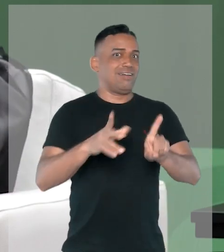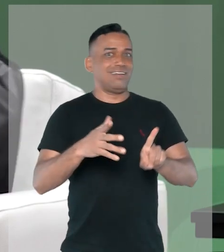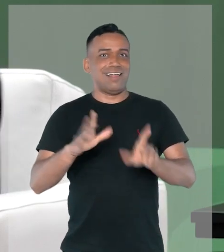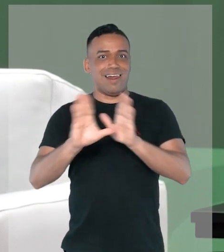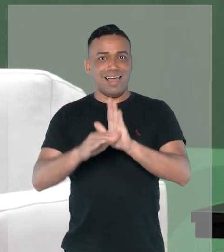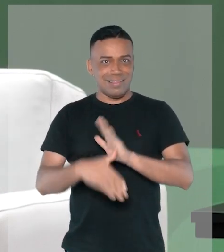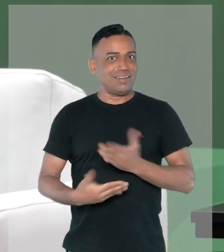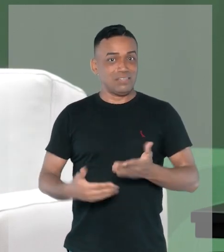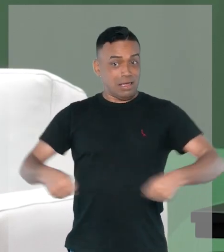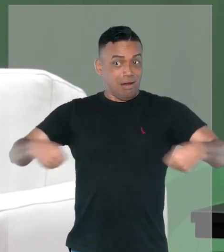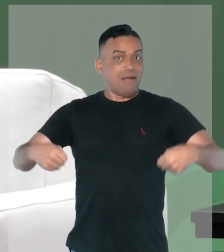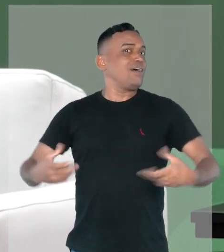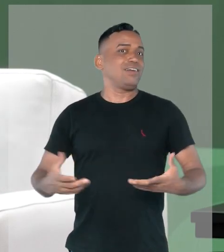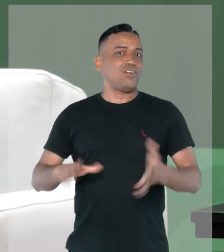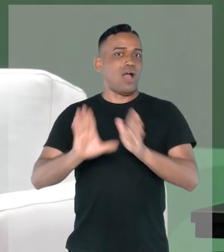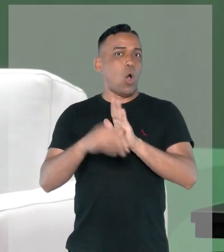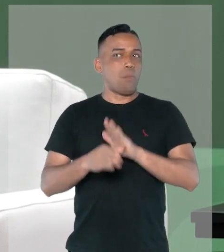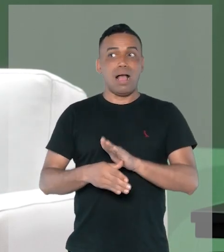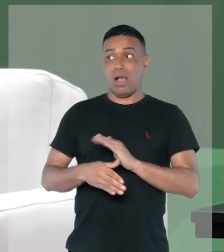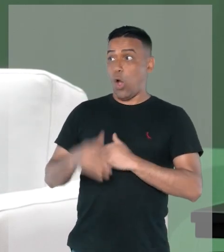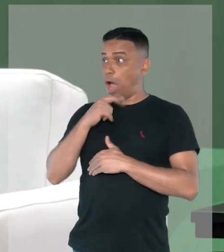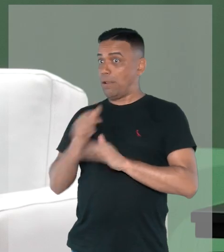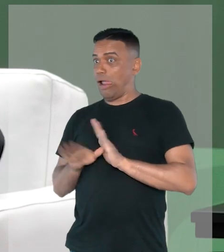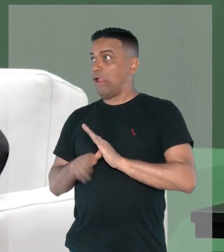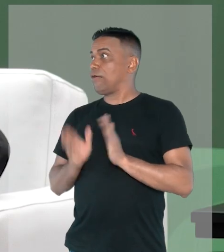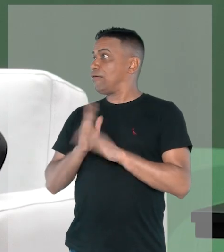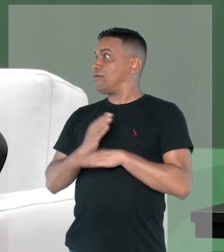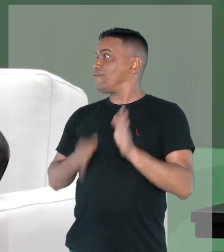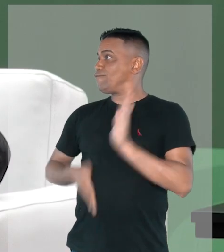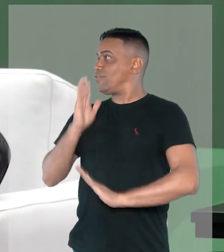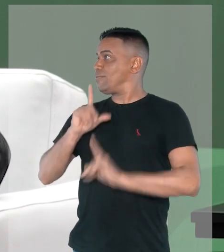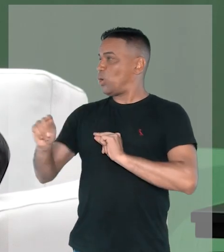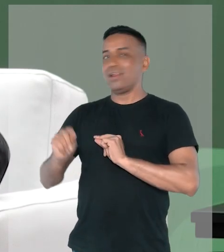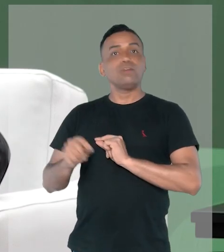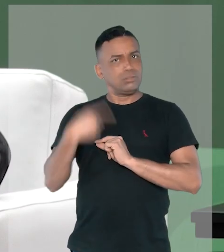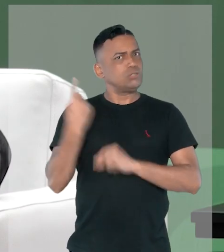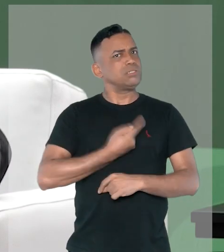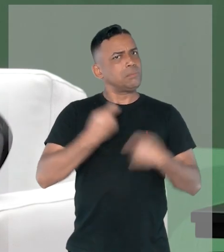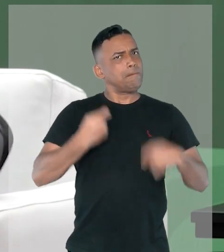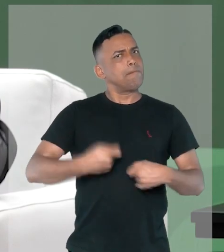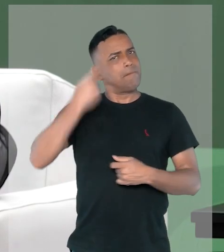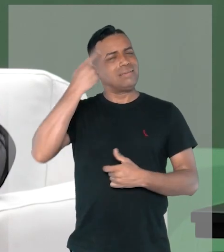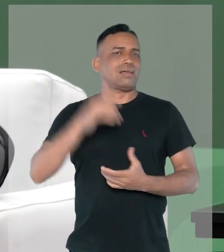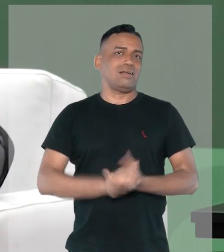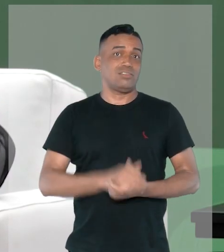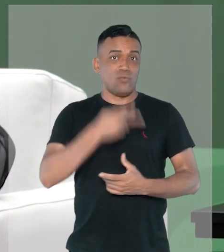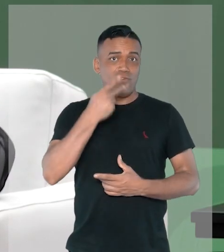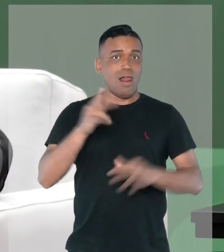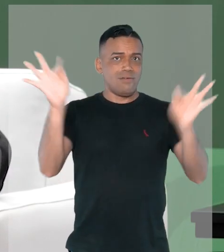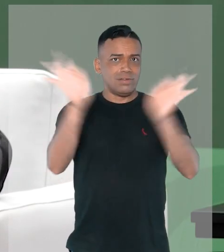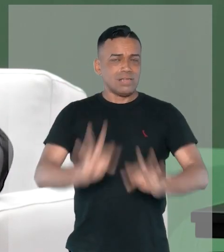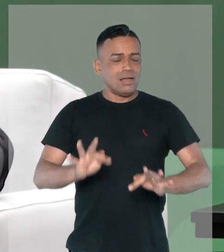Um grandão desse. O bandido passa de rápido. Mas a gente pensar nisso, né? Que quando a gente fala de